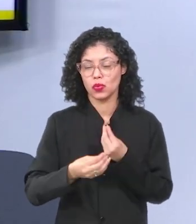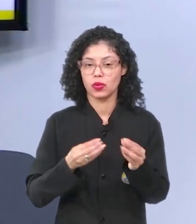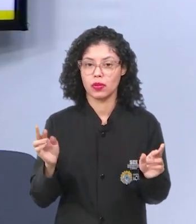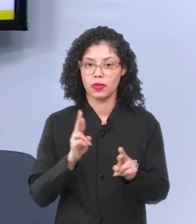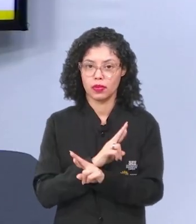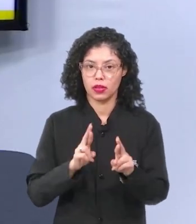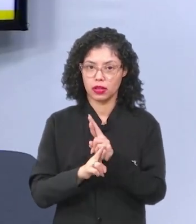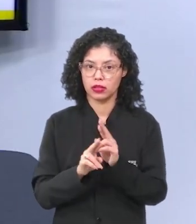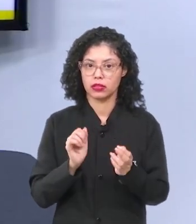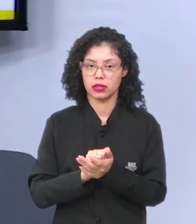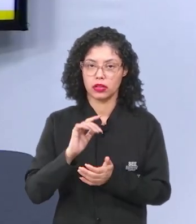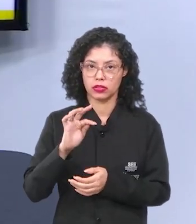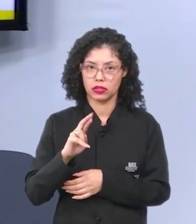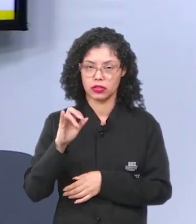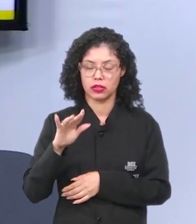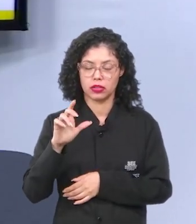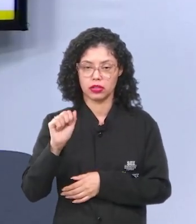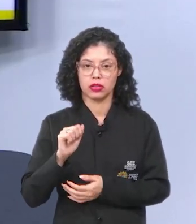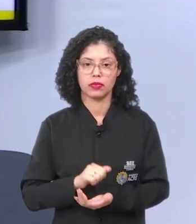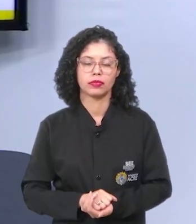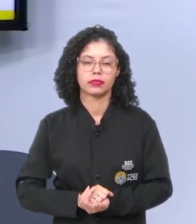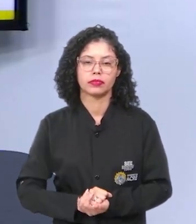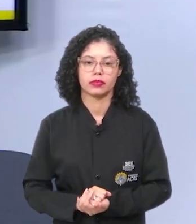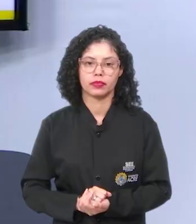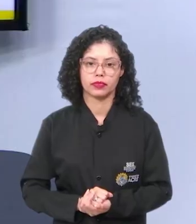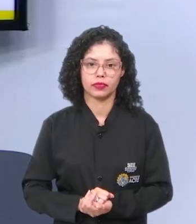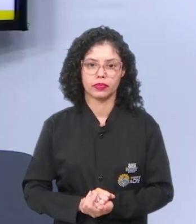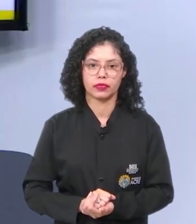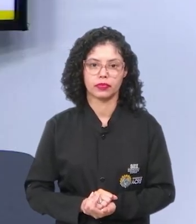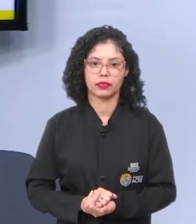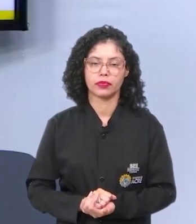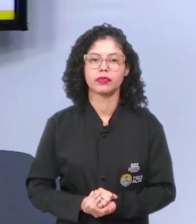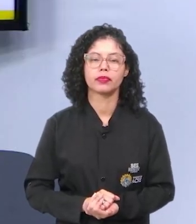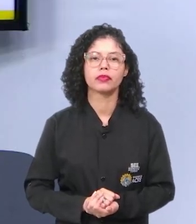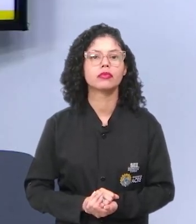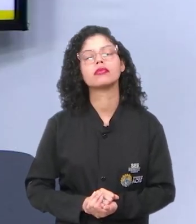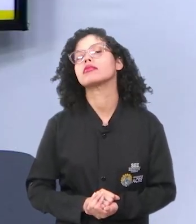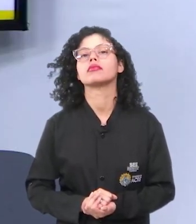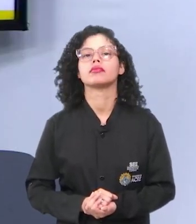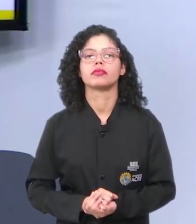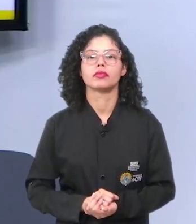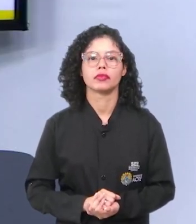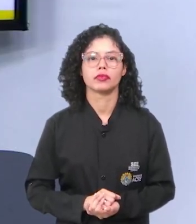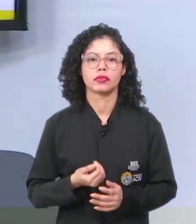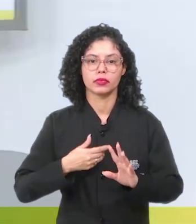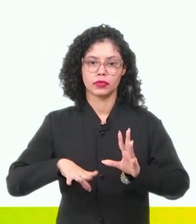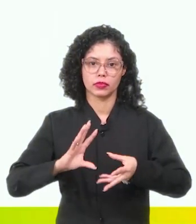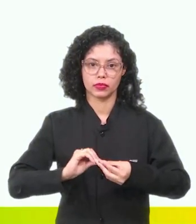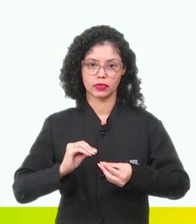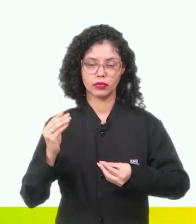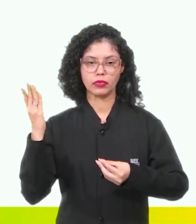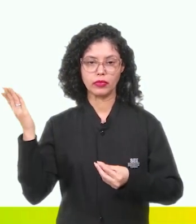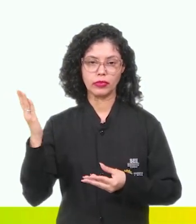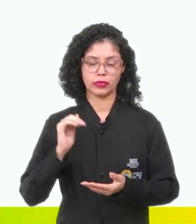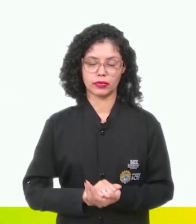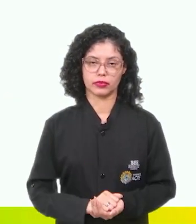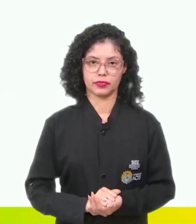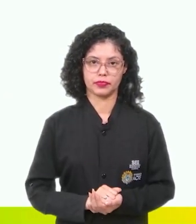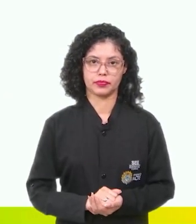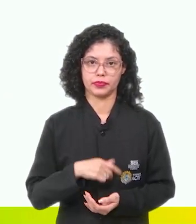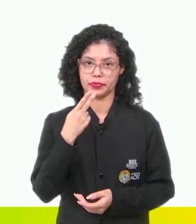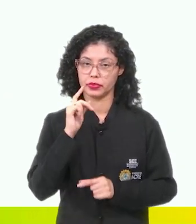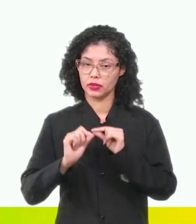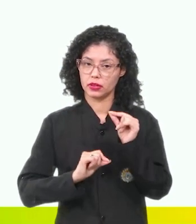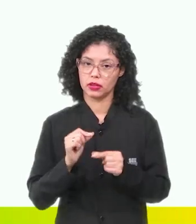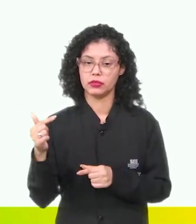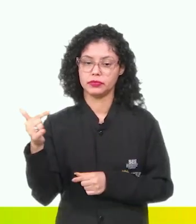interação gênica, tá certo? Então, olha aqui o resumo para vocês. A gente falou o quê?